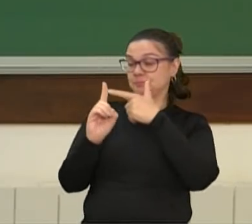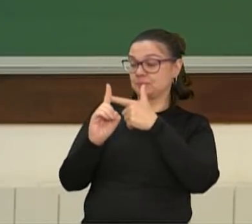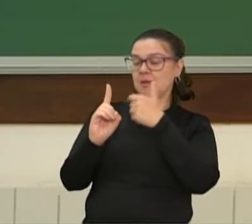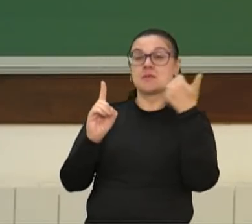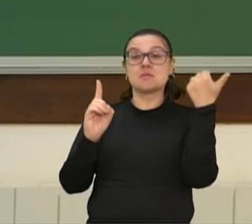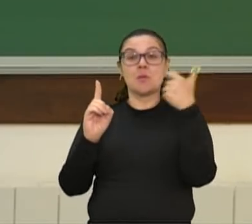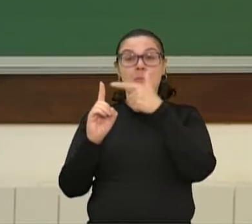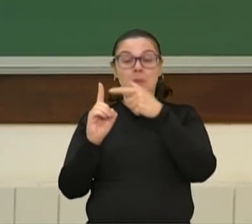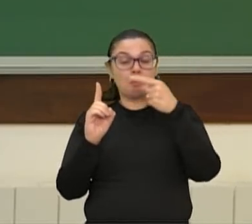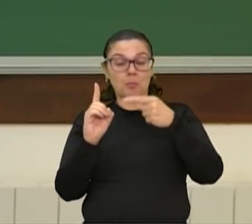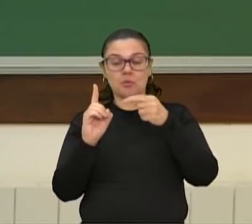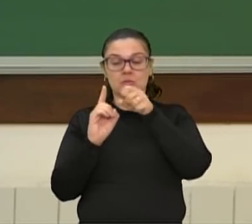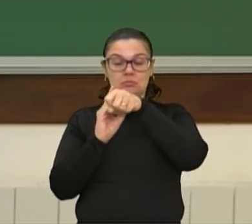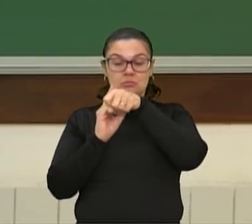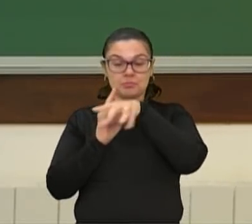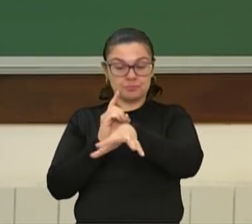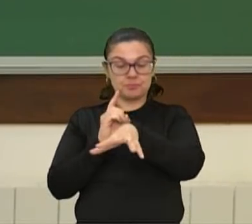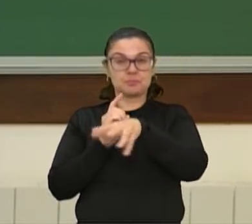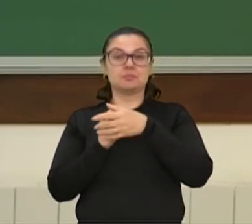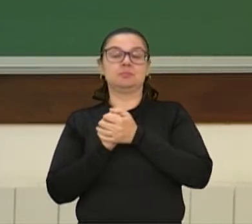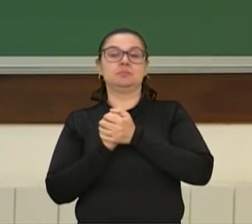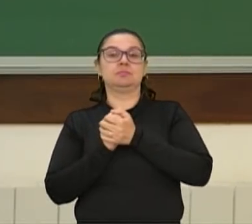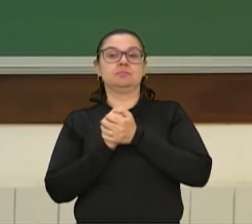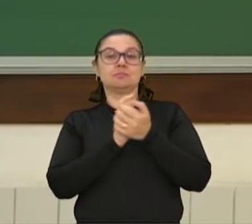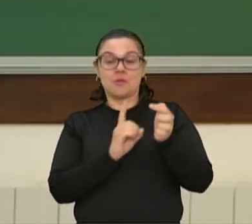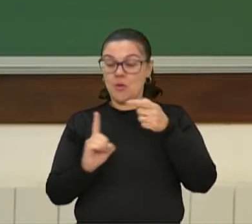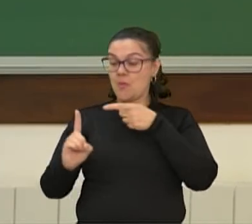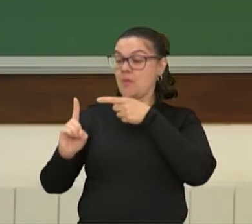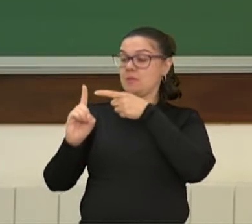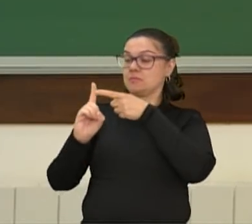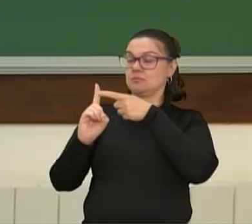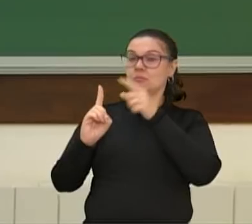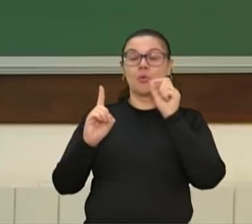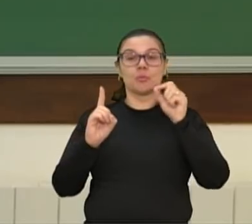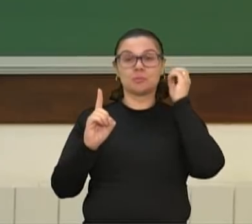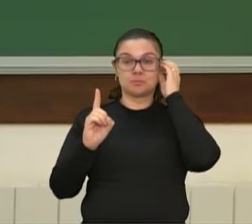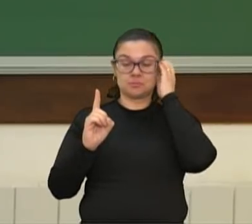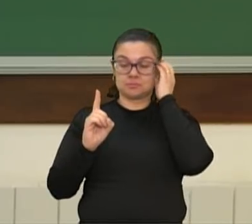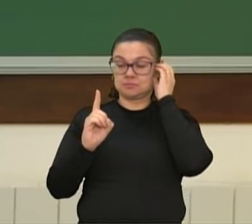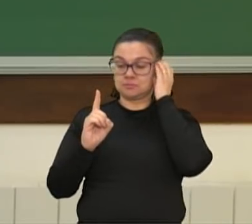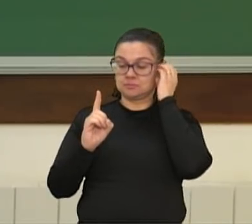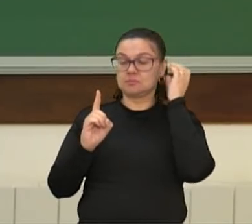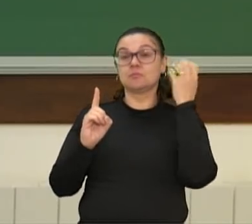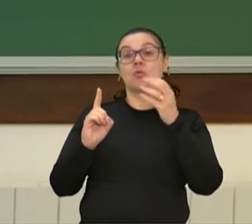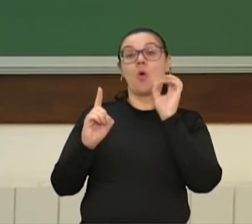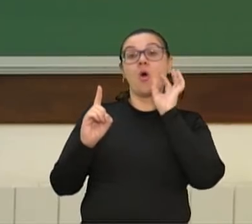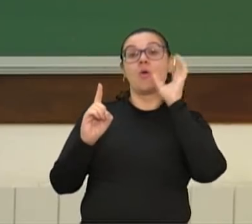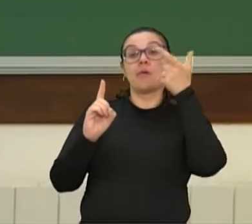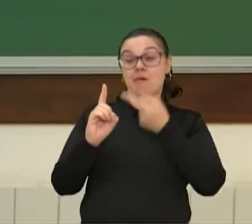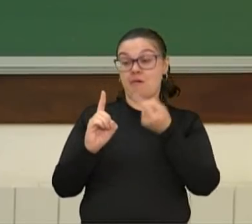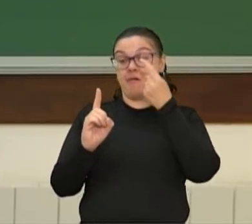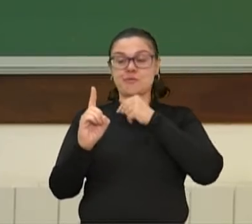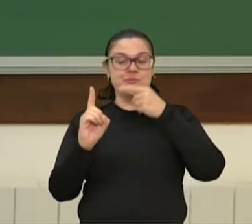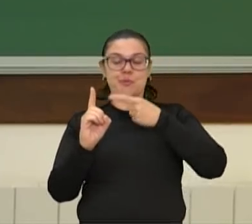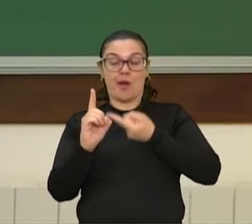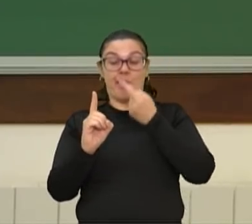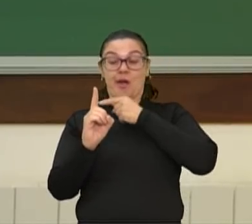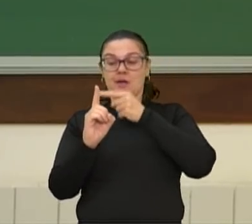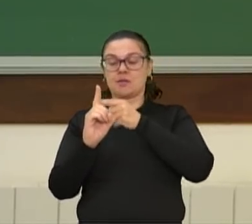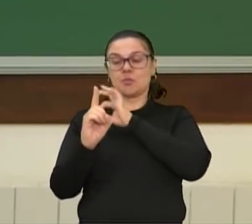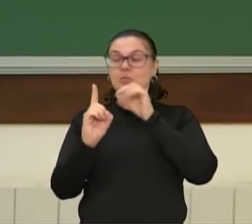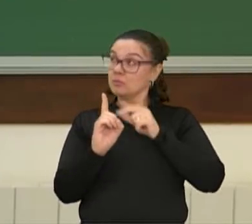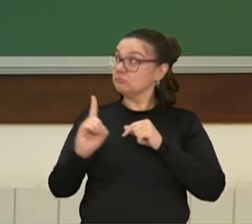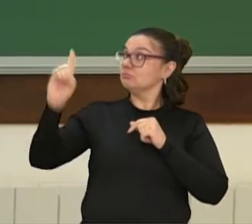causa gera as outras. Essa primeira causa, que não é causada por um ser anterior a ele,